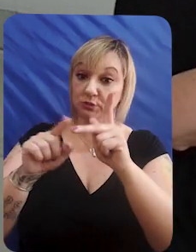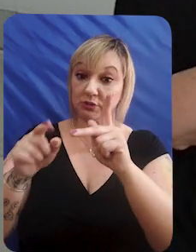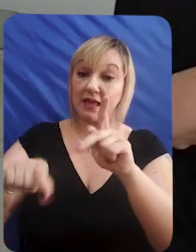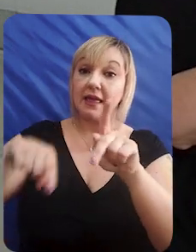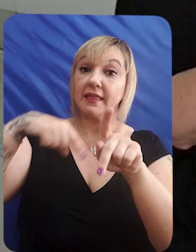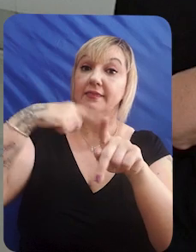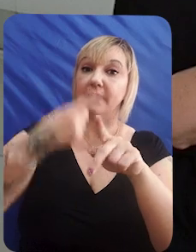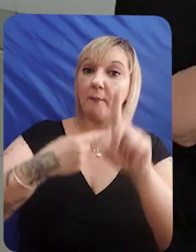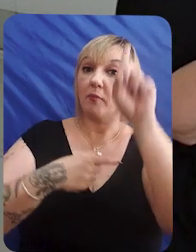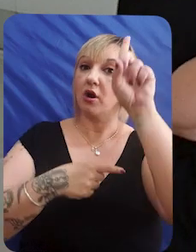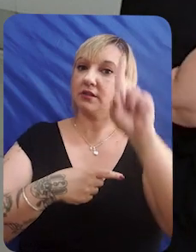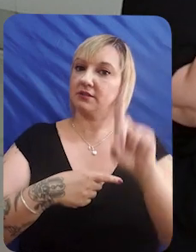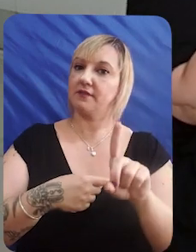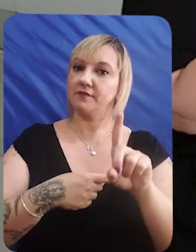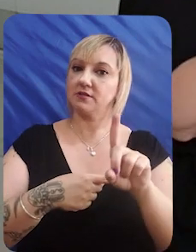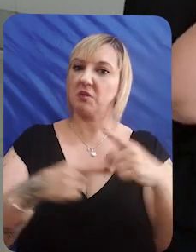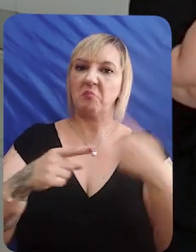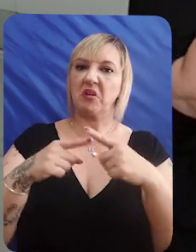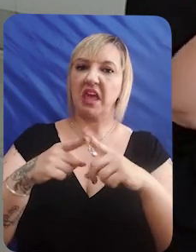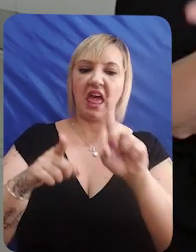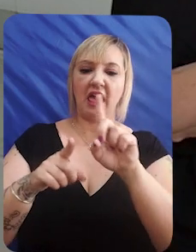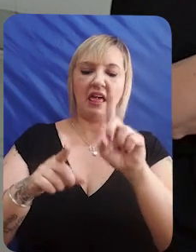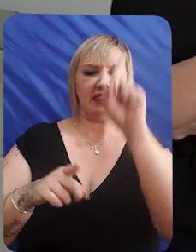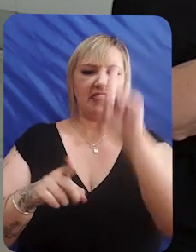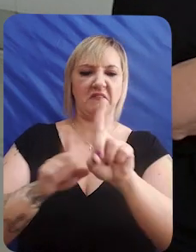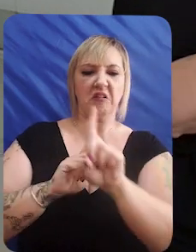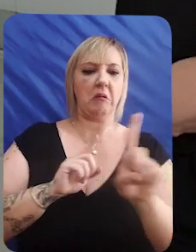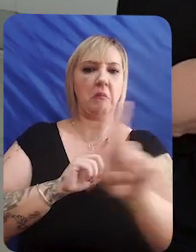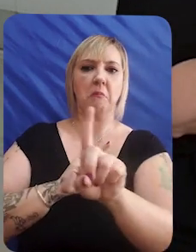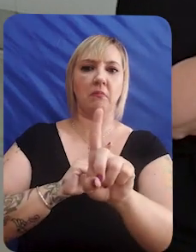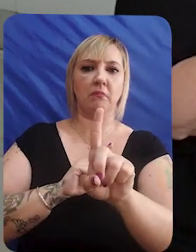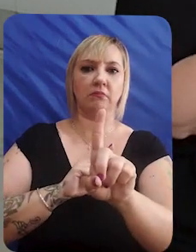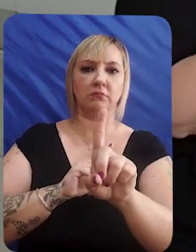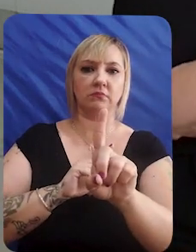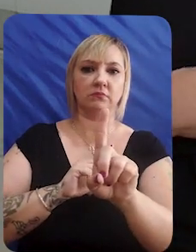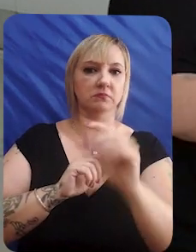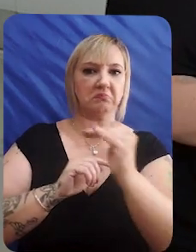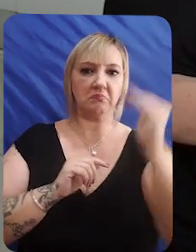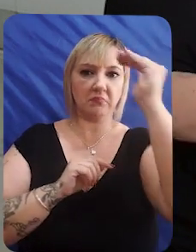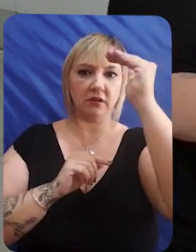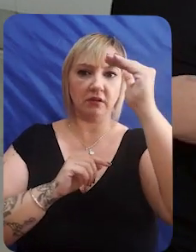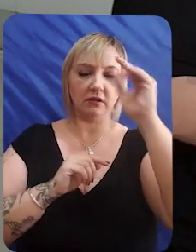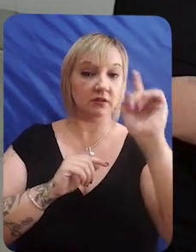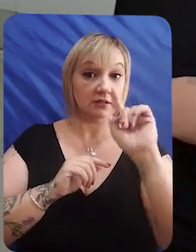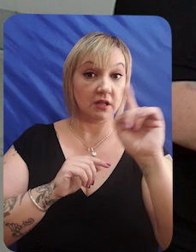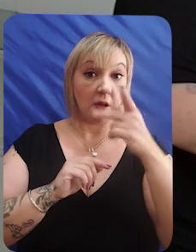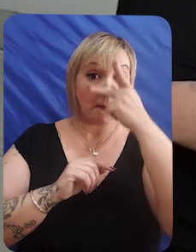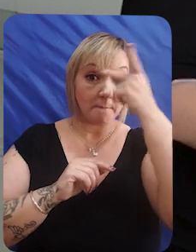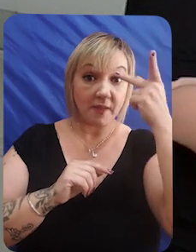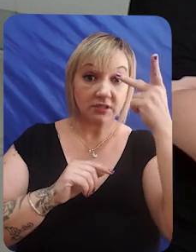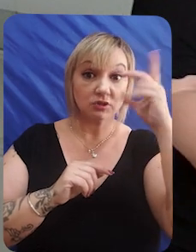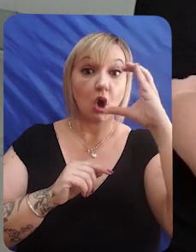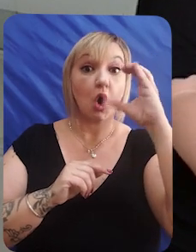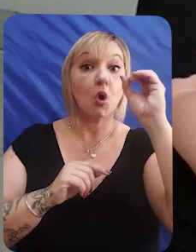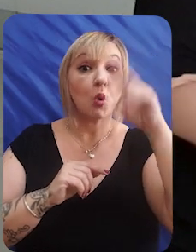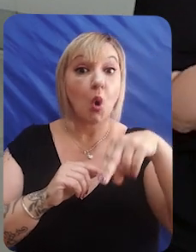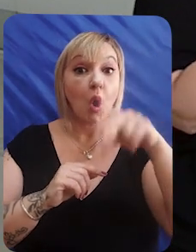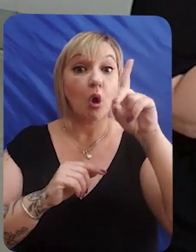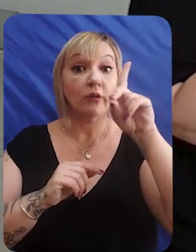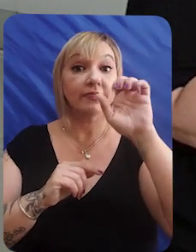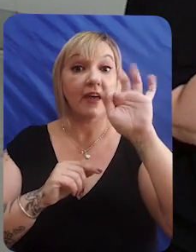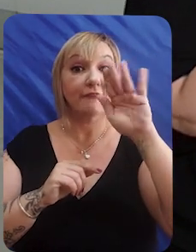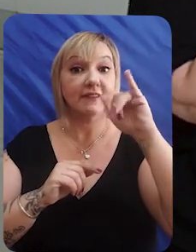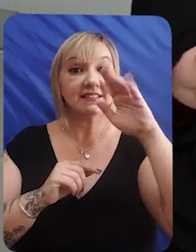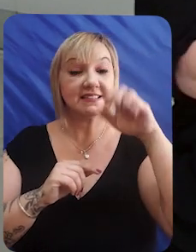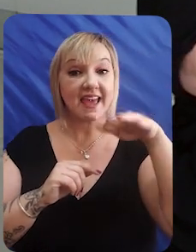deficiência. Entendi. Né? Por que a deficiência deve prevalecer? Não pode. Não. Então é a pessoa com deficiência auditiva,